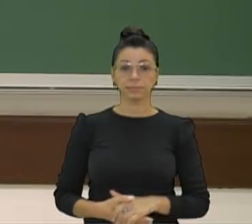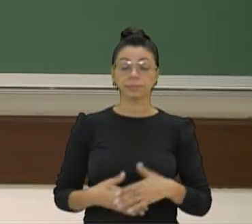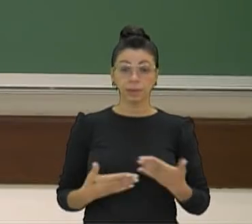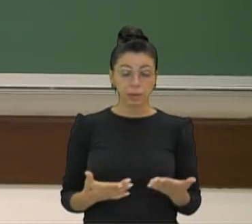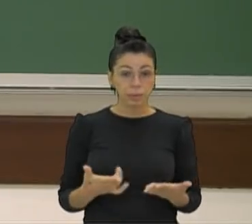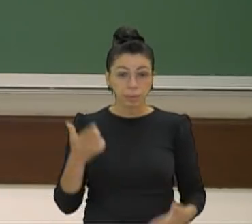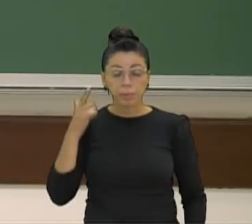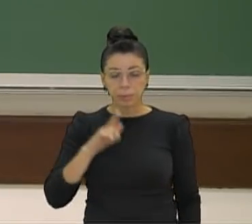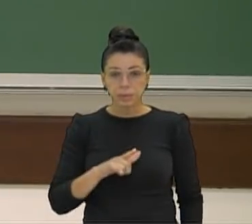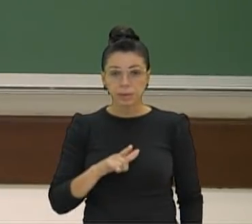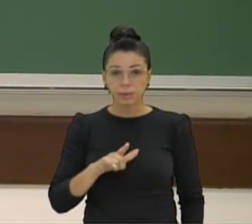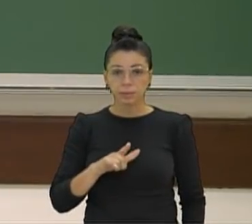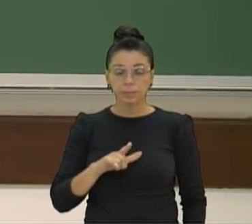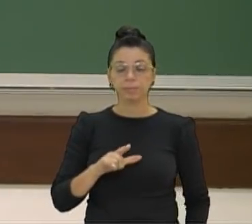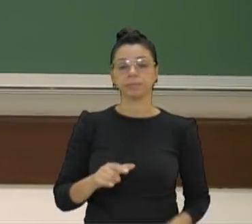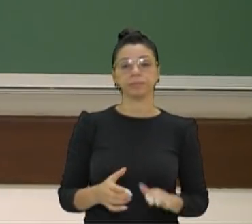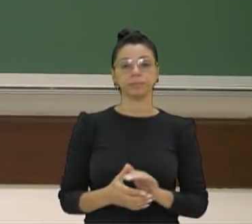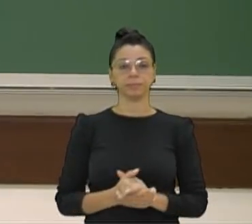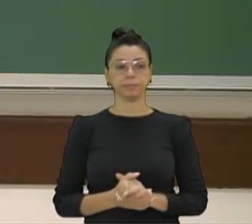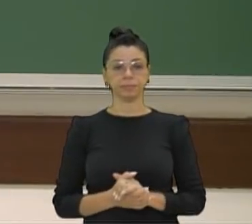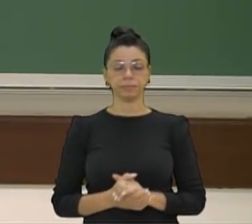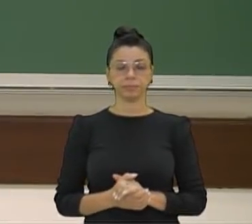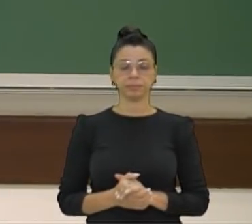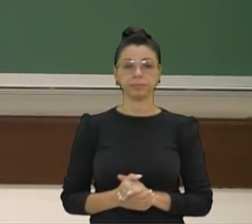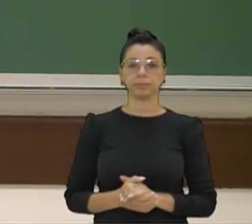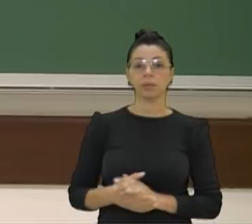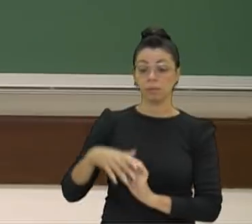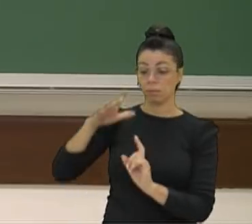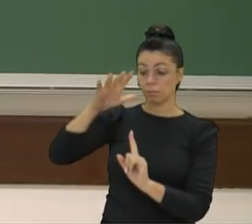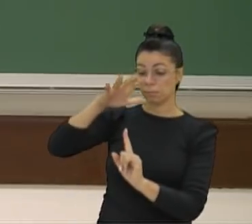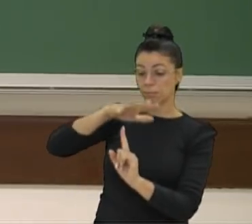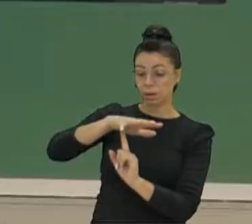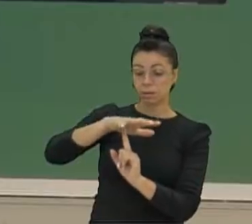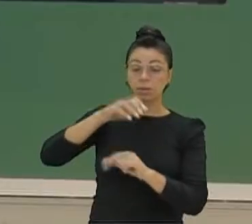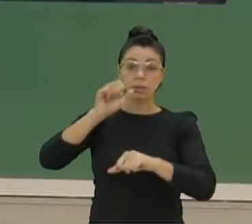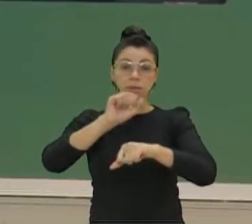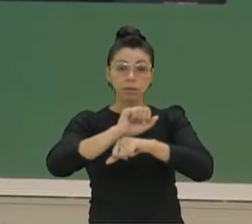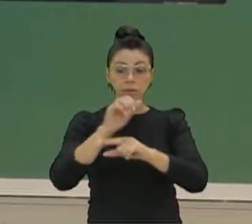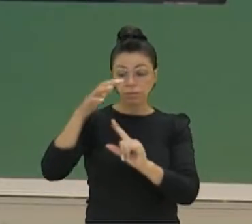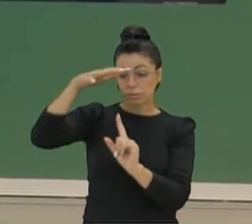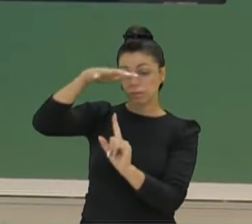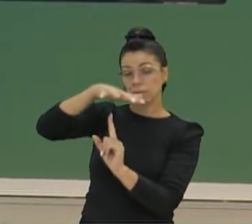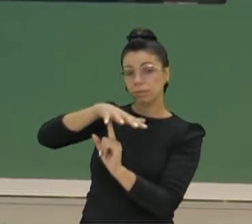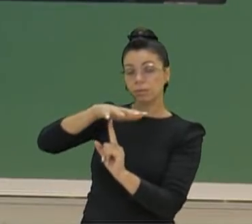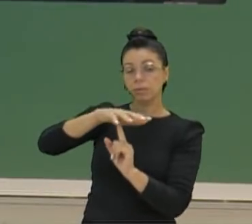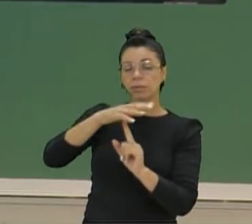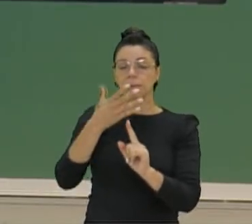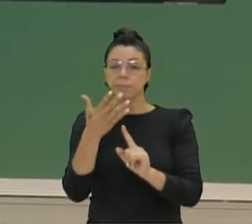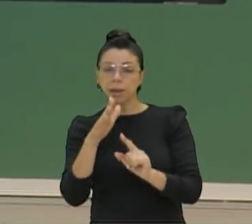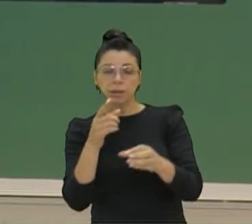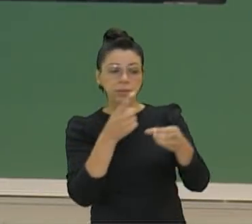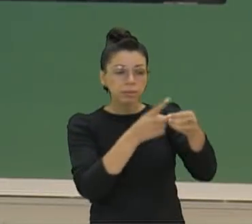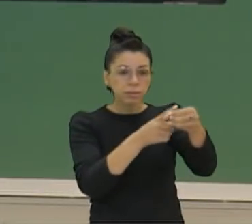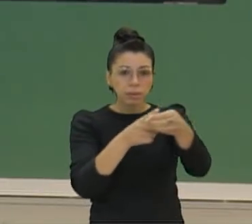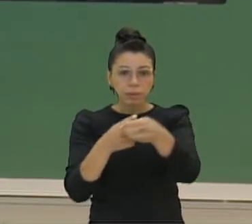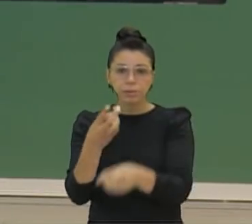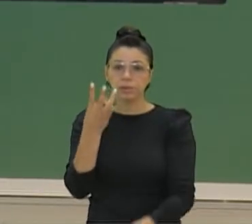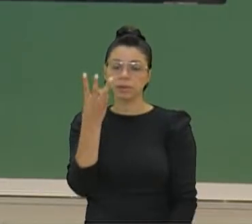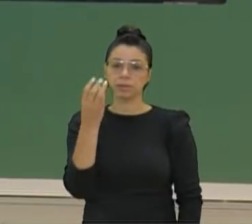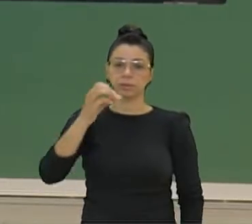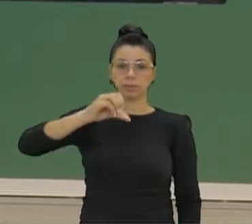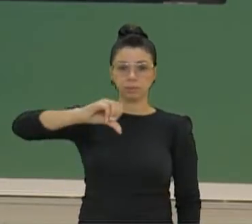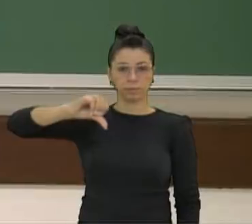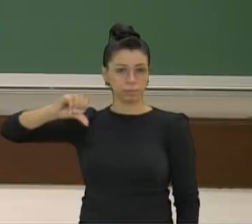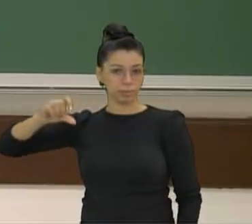Conseguiu identificar? Então, olha só, estado do Paraná. O nosso estado conta com 399 municípios